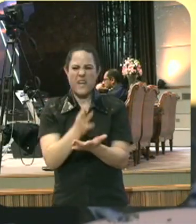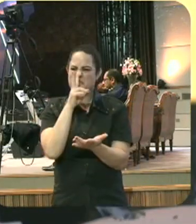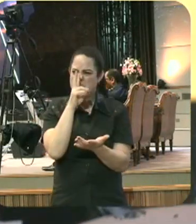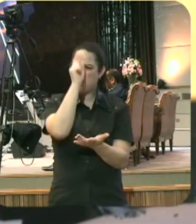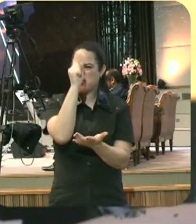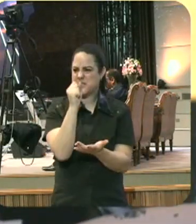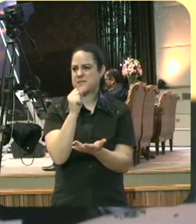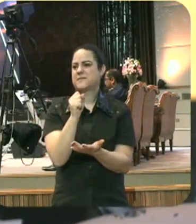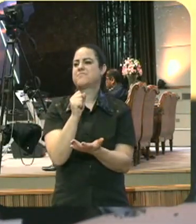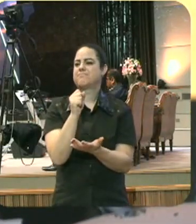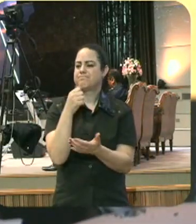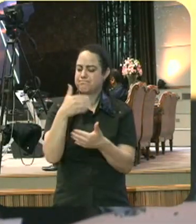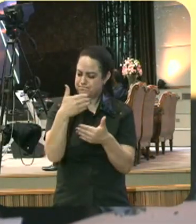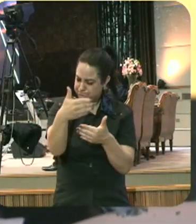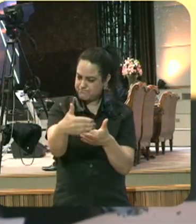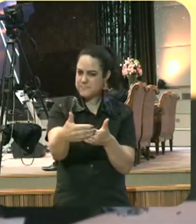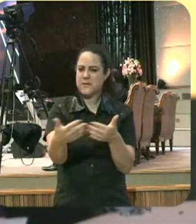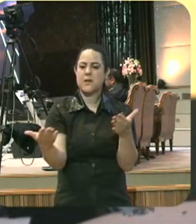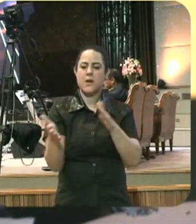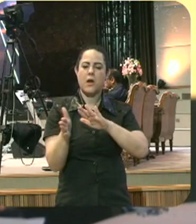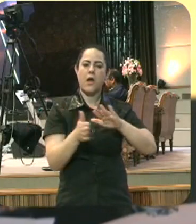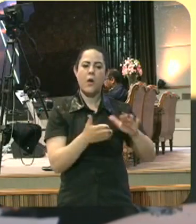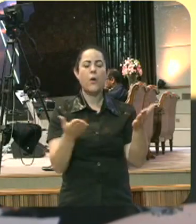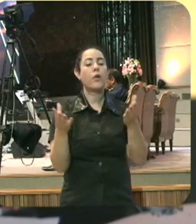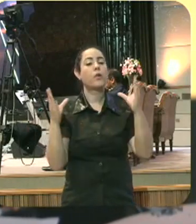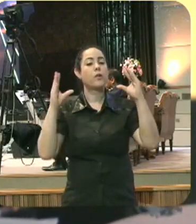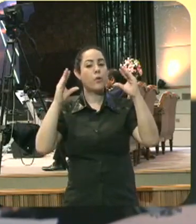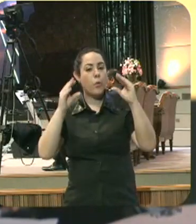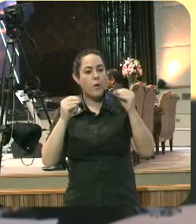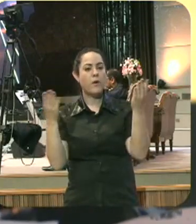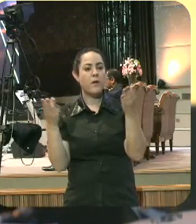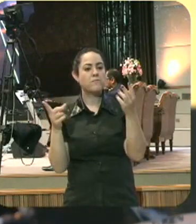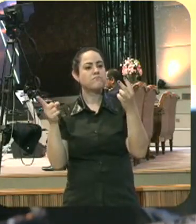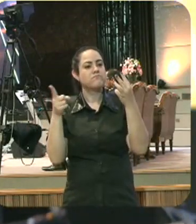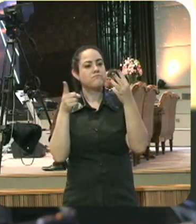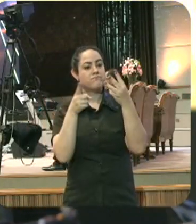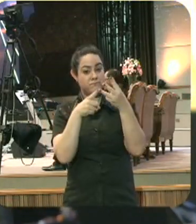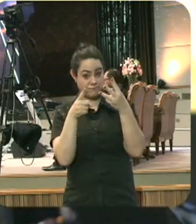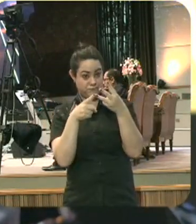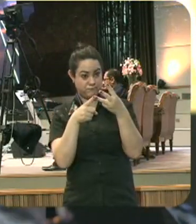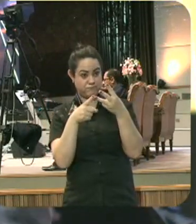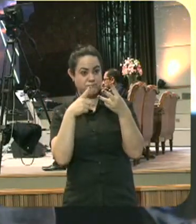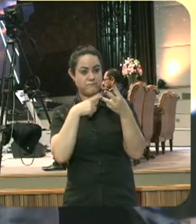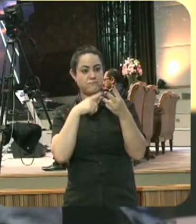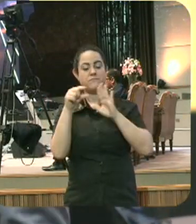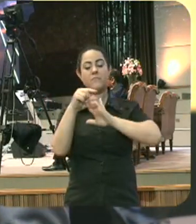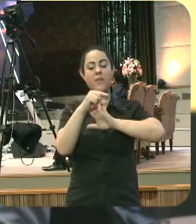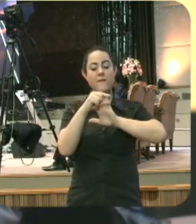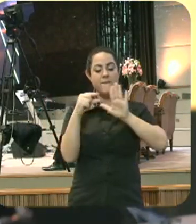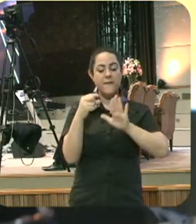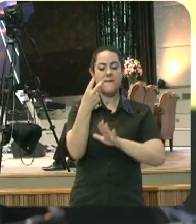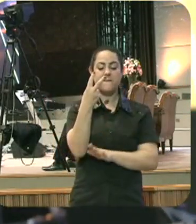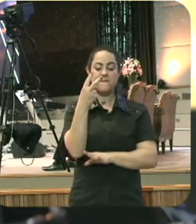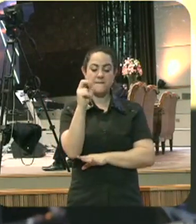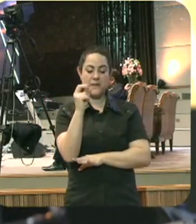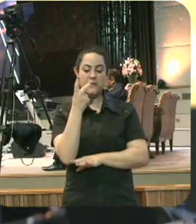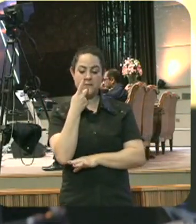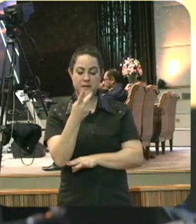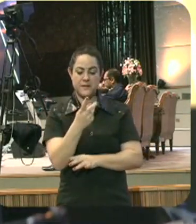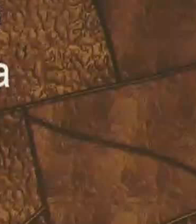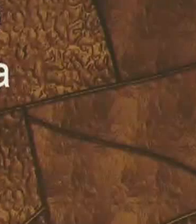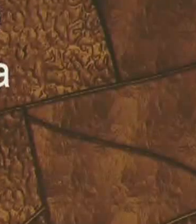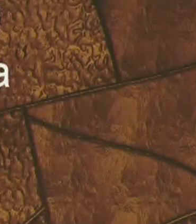queria continuar agora à noite com uma próxima lição, que vai aparecer no versículo 20, diz